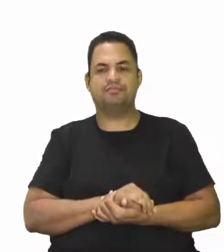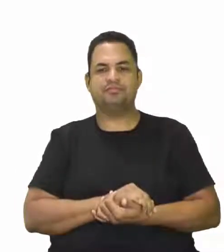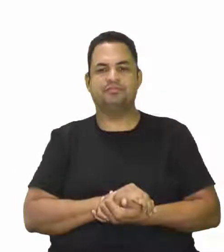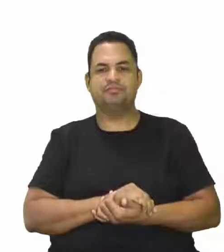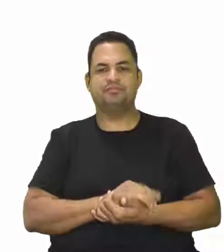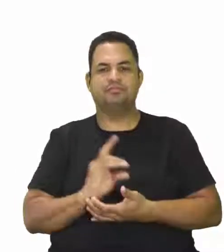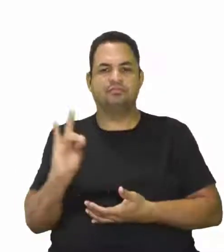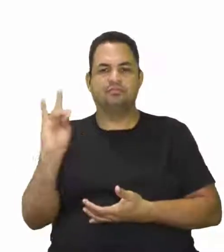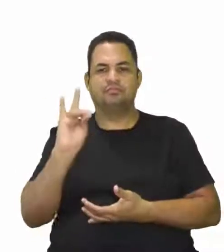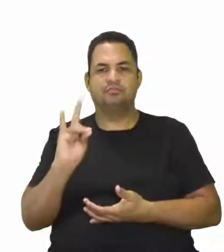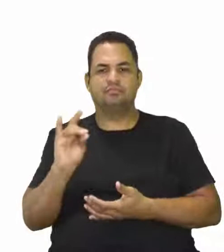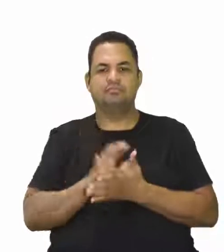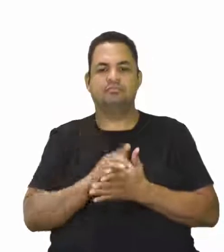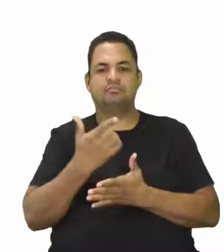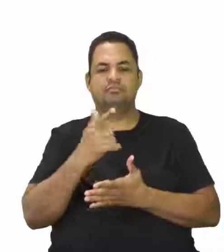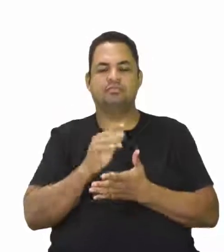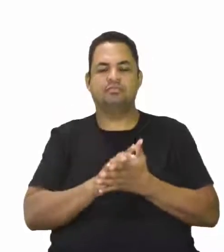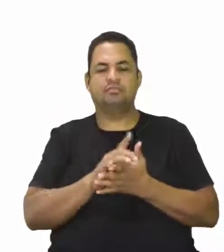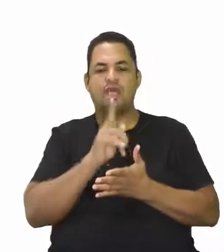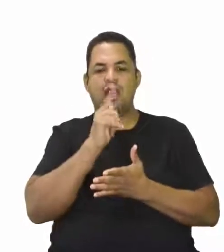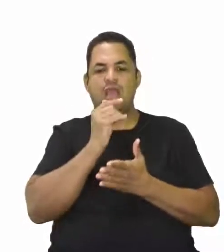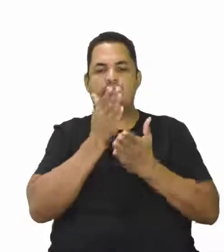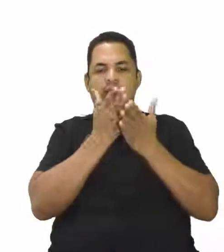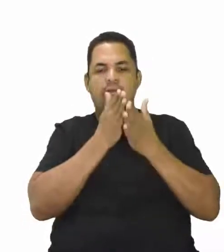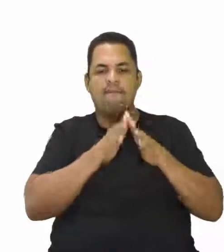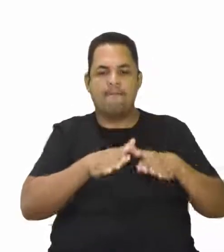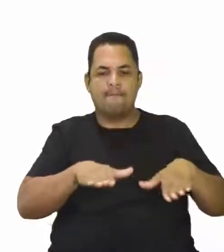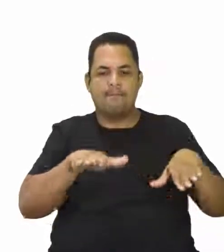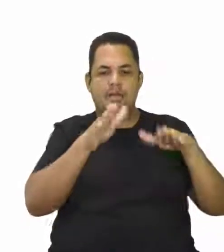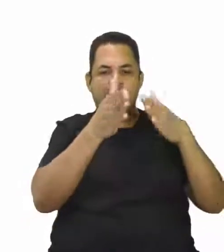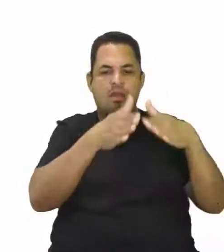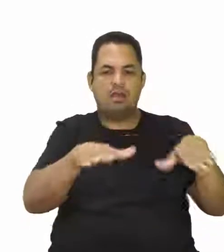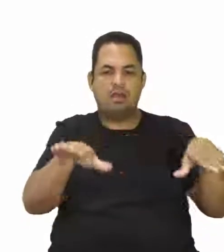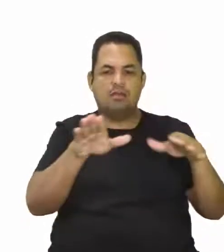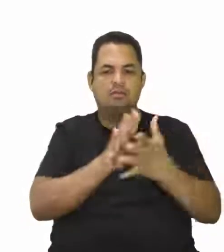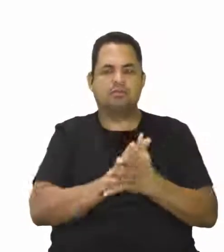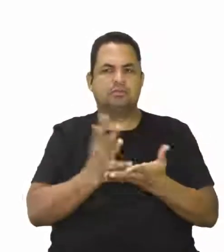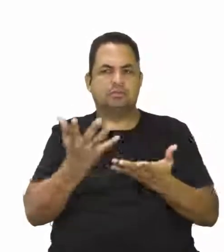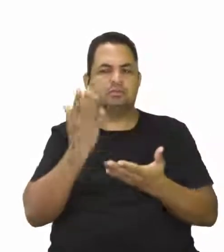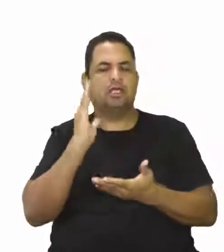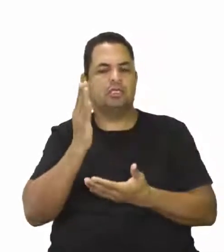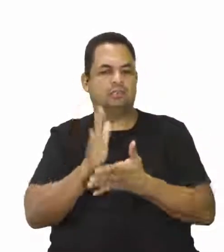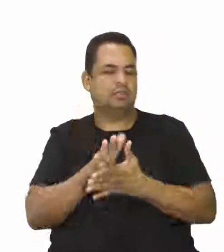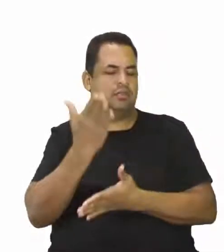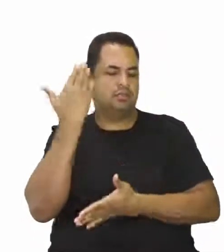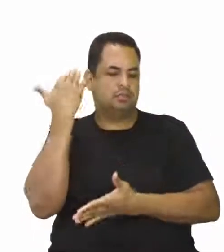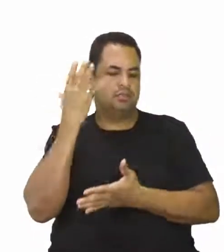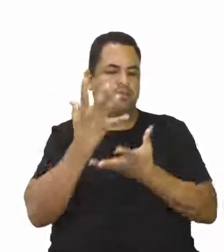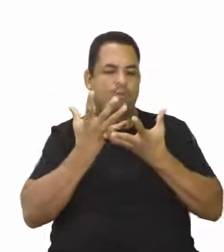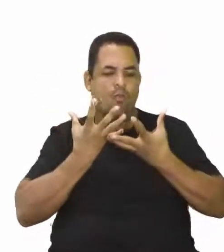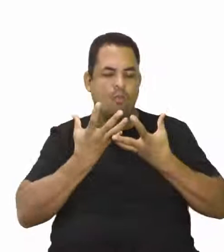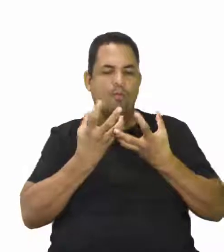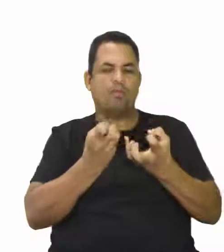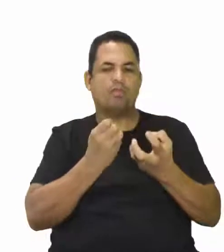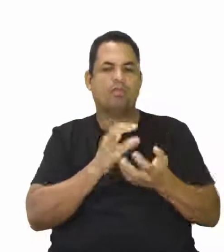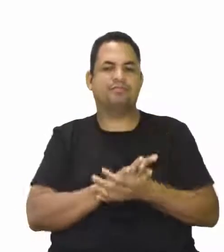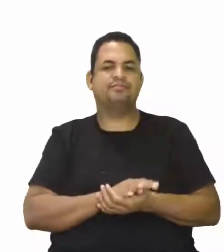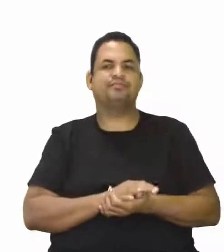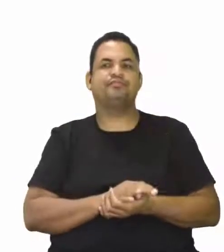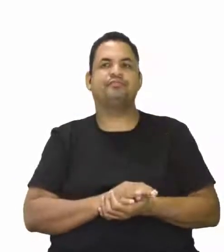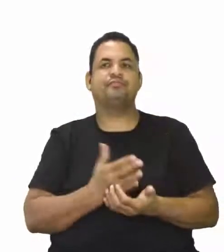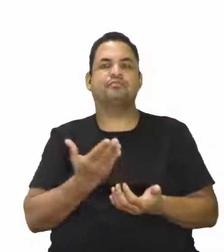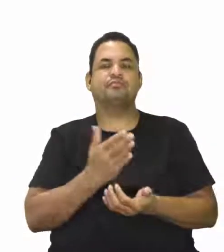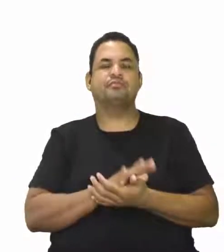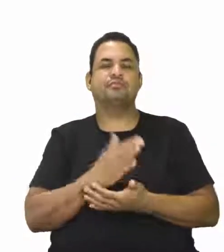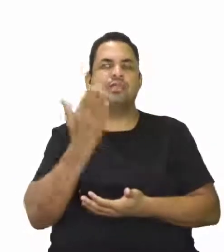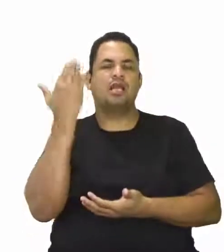A Bolívia ela não tem mar, você sabia? Mas só que ela já teve. Secou, não foi? Foi. Ela já teve mar em um